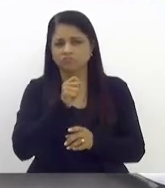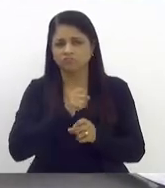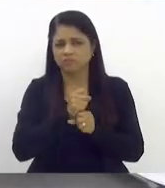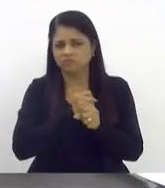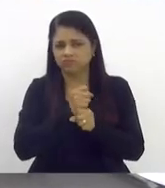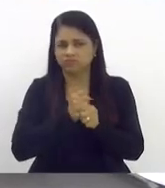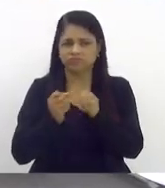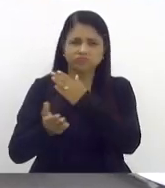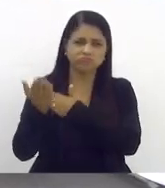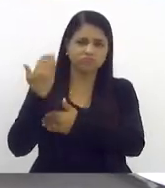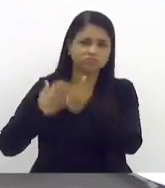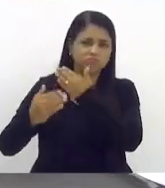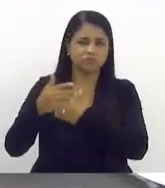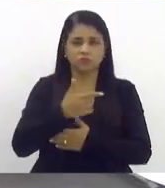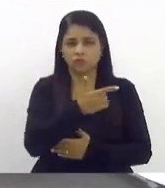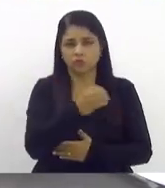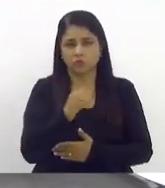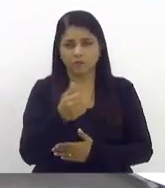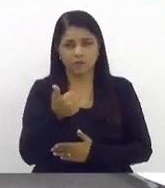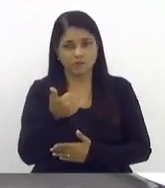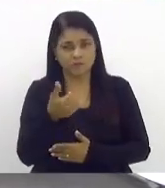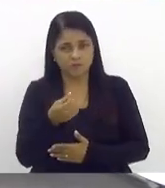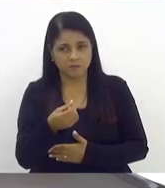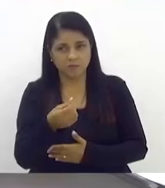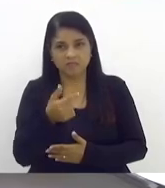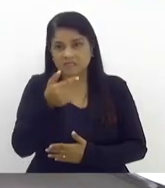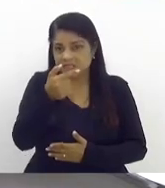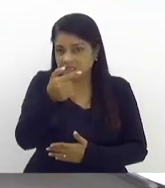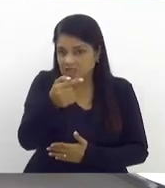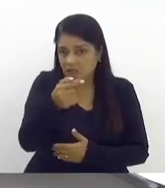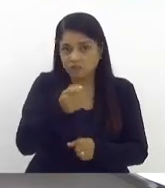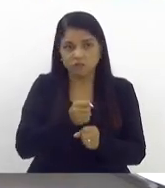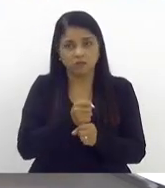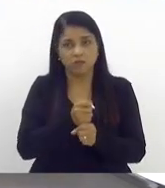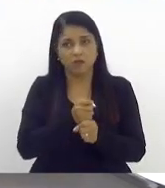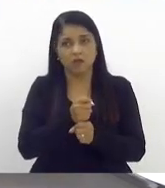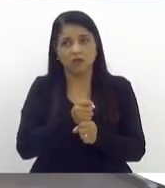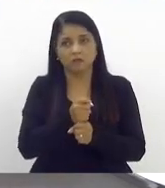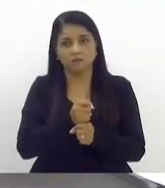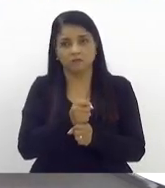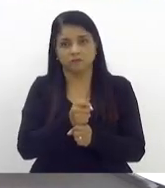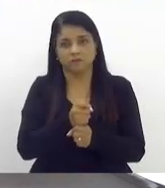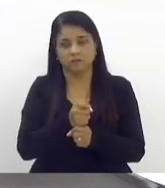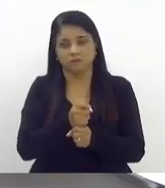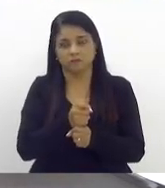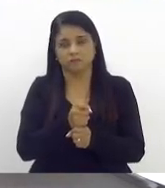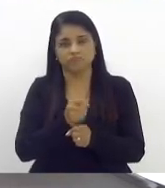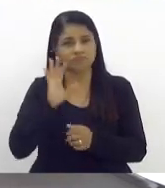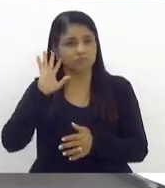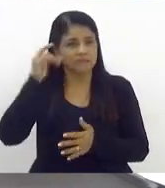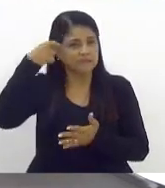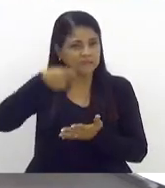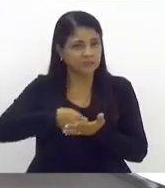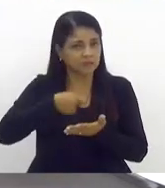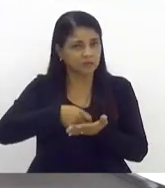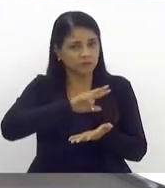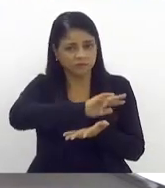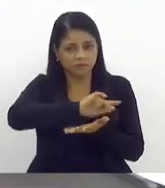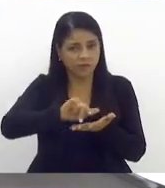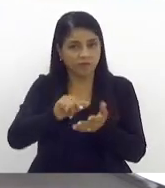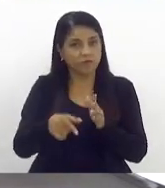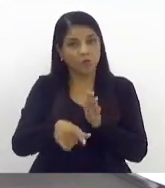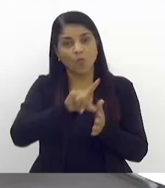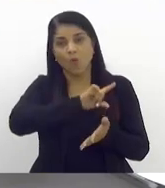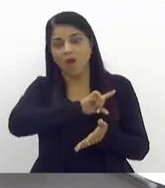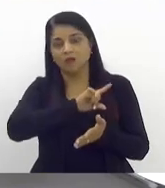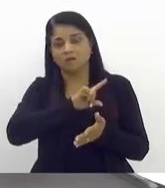2016, portanto, ele tem, na verdade, 7 anos. Várias dessas decisões foram posteriores ao projeto. Então,